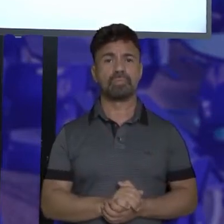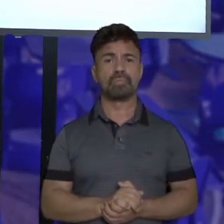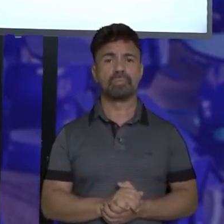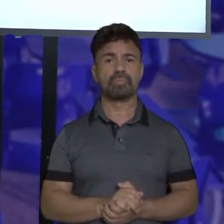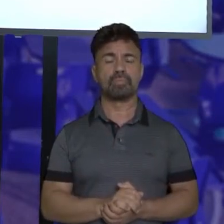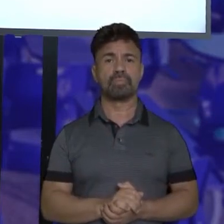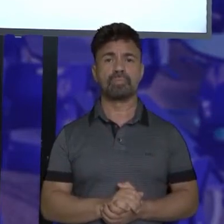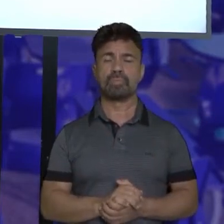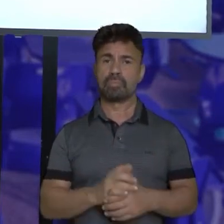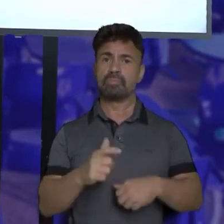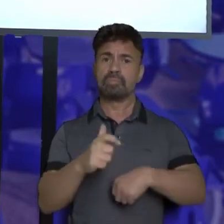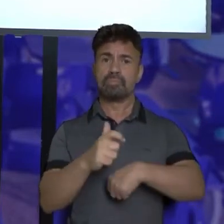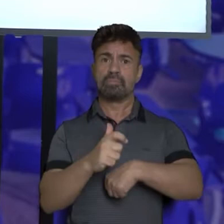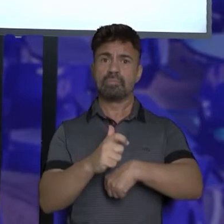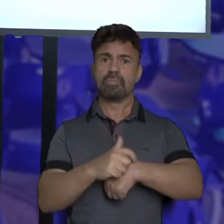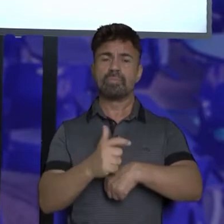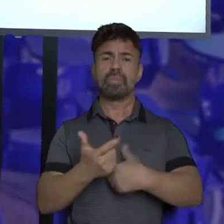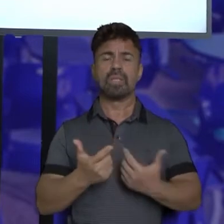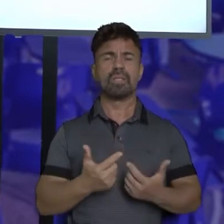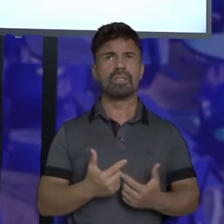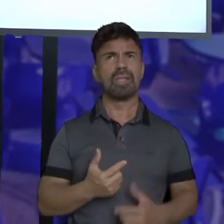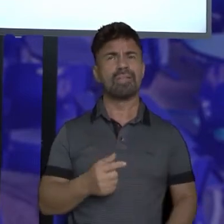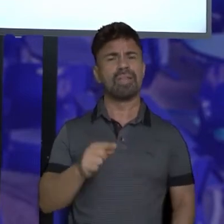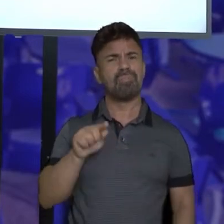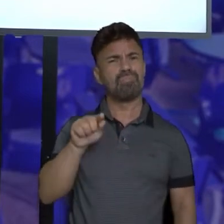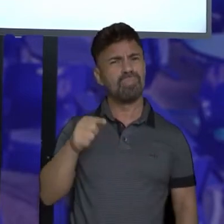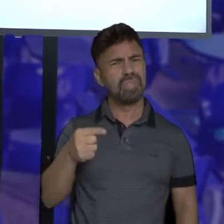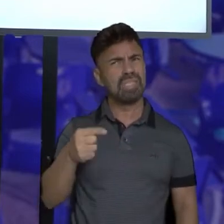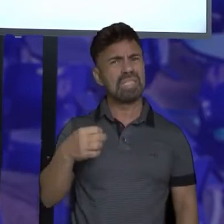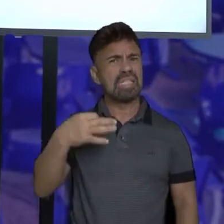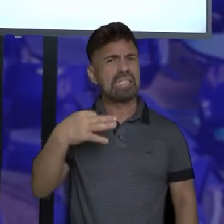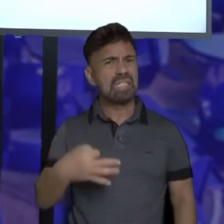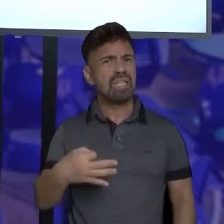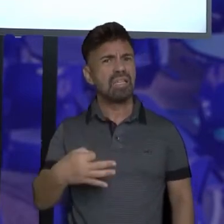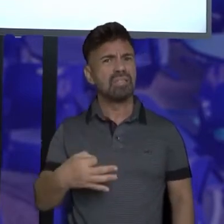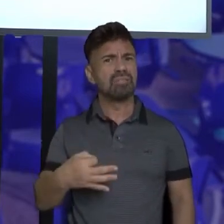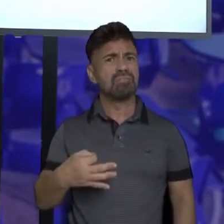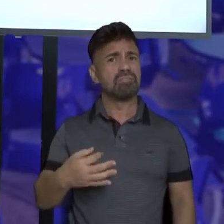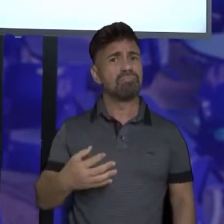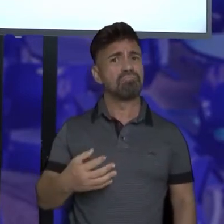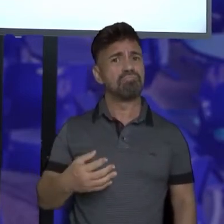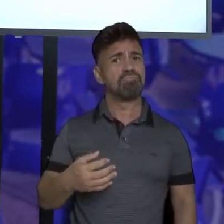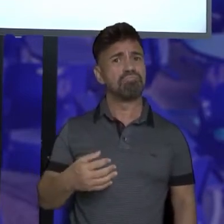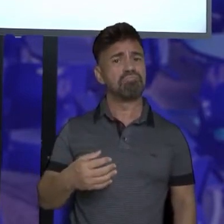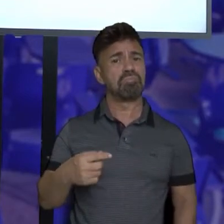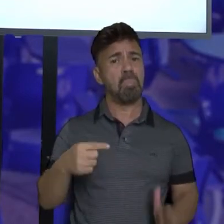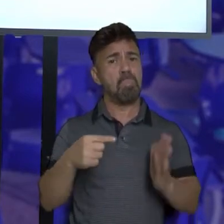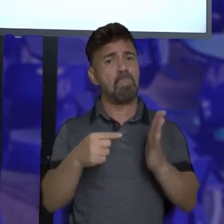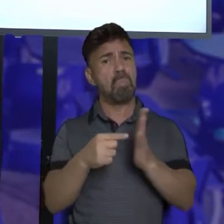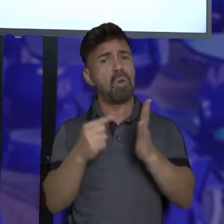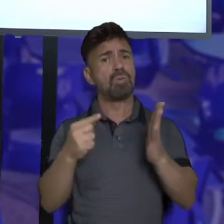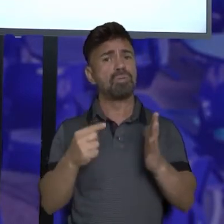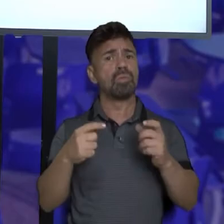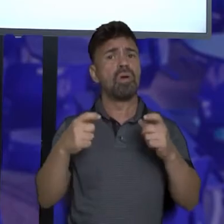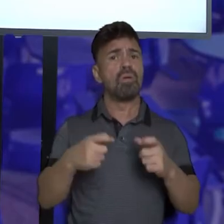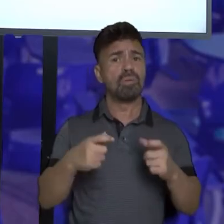É o momento, inclusive, de você verificar se a pontuação está correta aí no uso do seu texto.